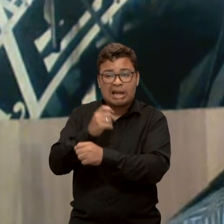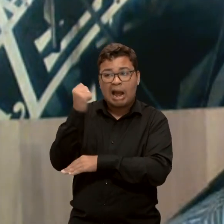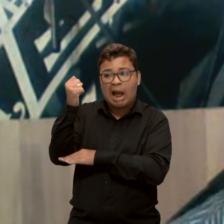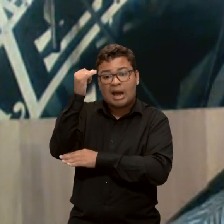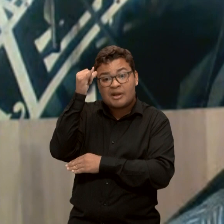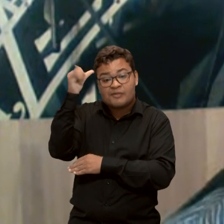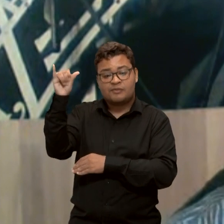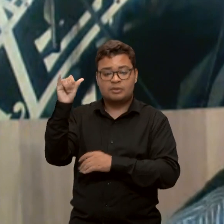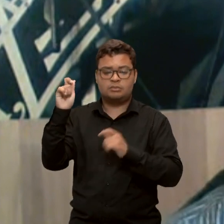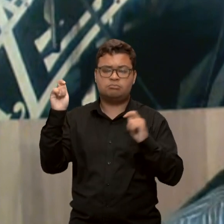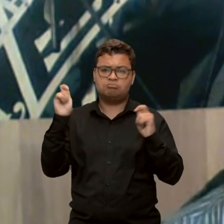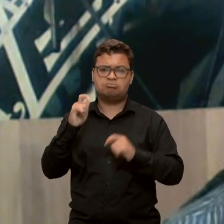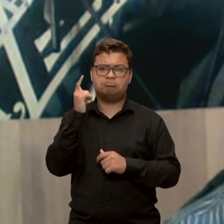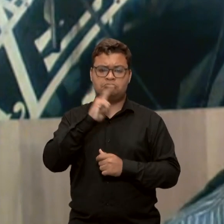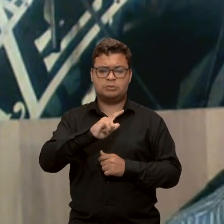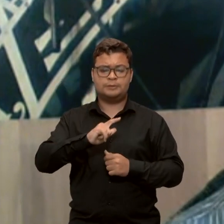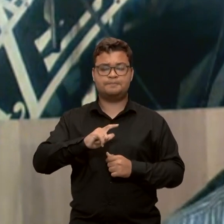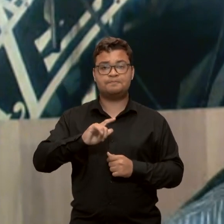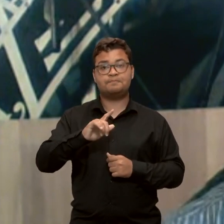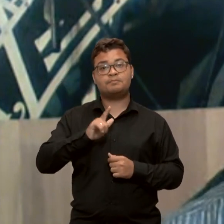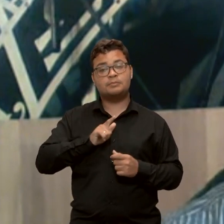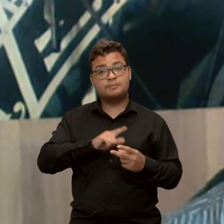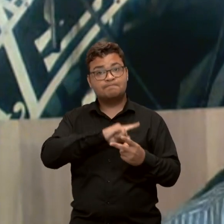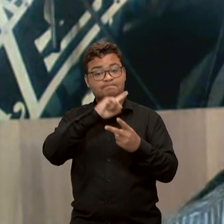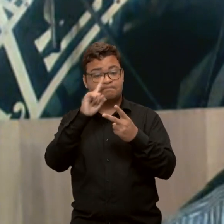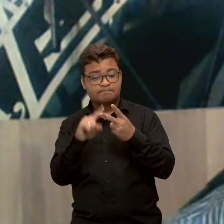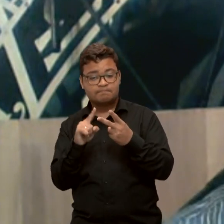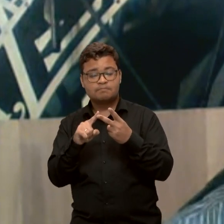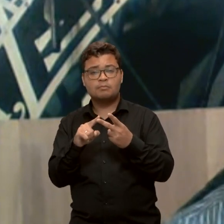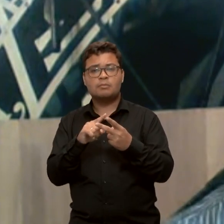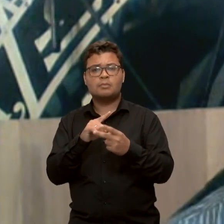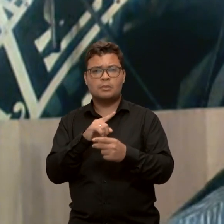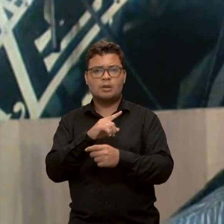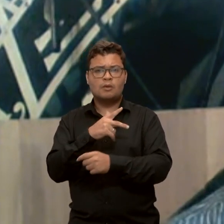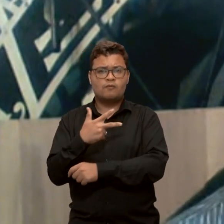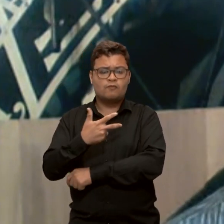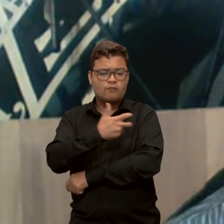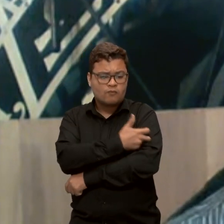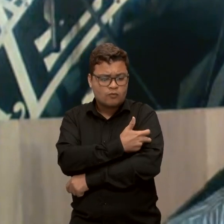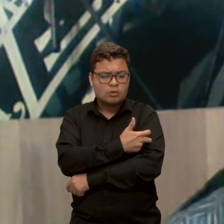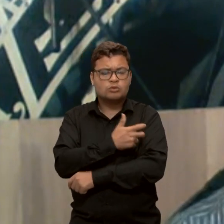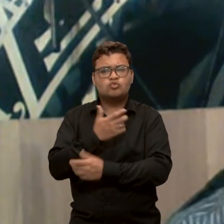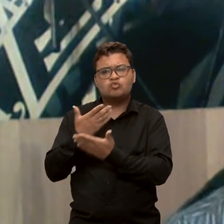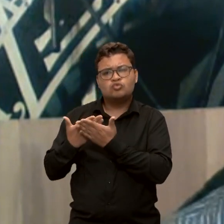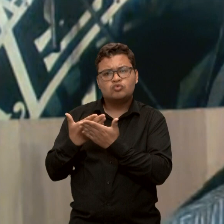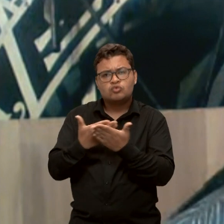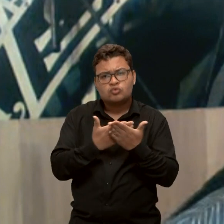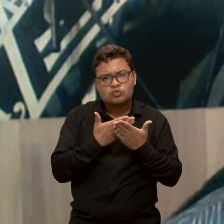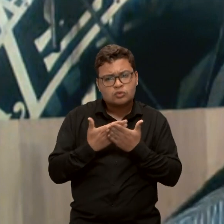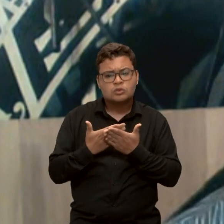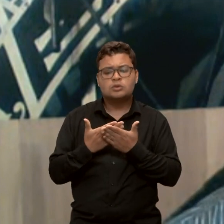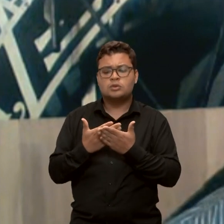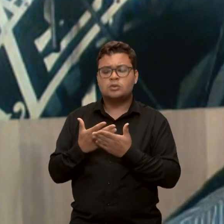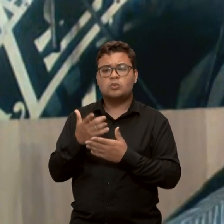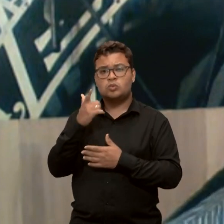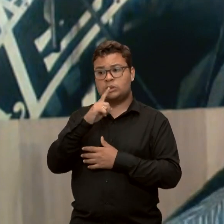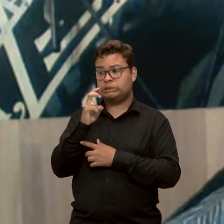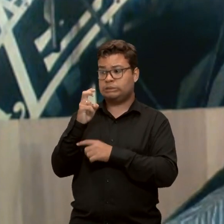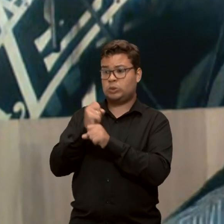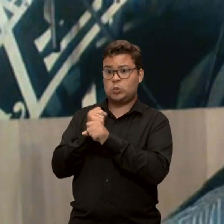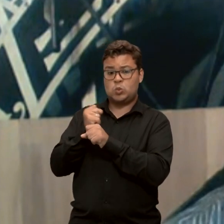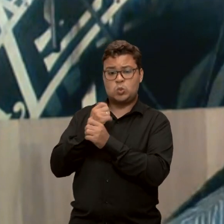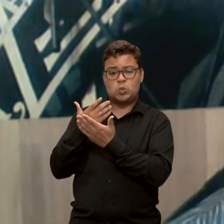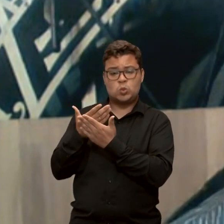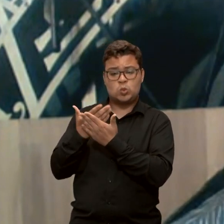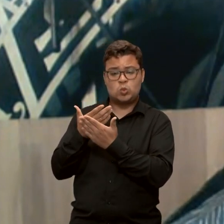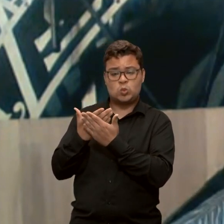anteriormente. Então, essa pessoa precisa ser testada para poder fazer essa vacina. E essa vacina protege muito bem contra